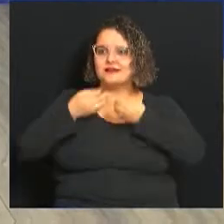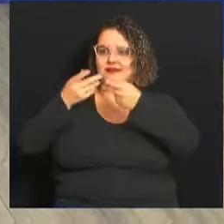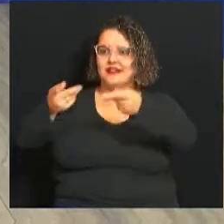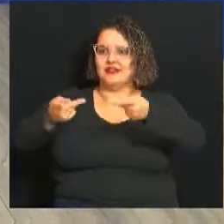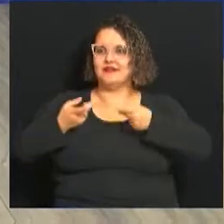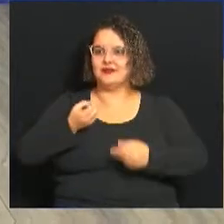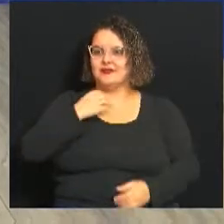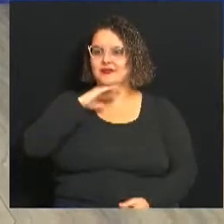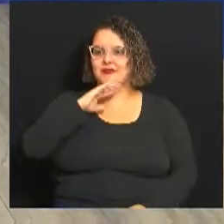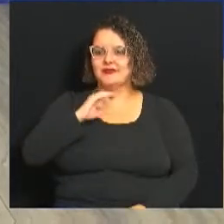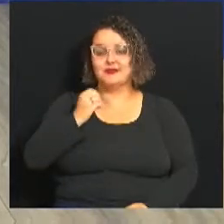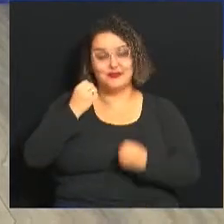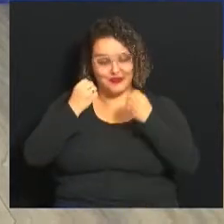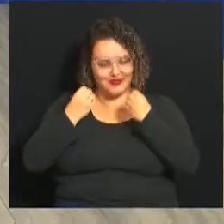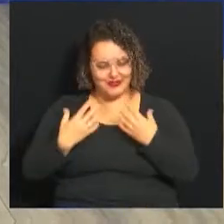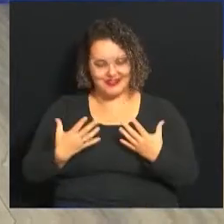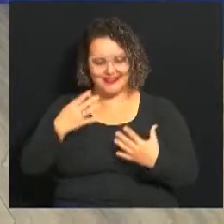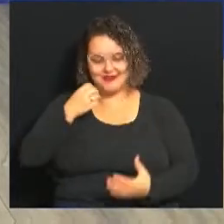dia.